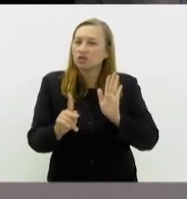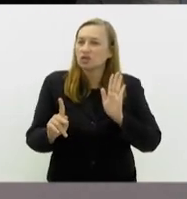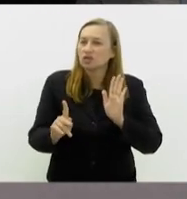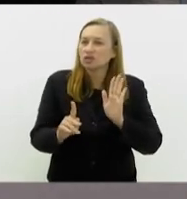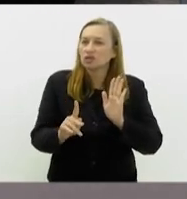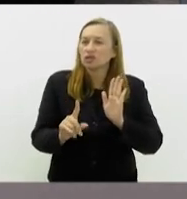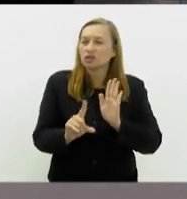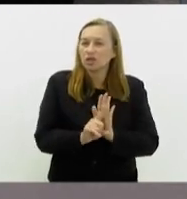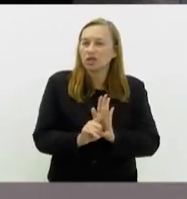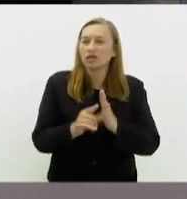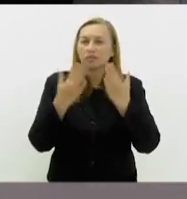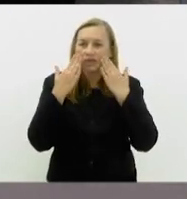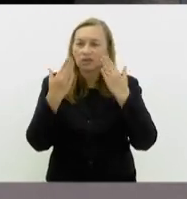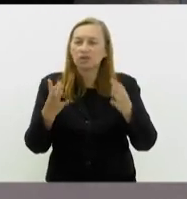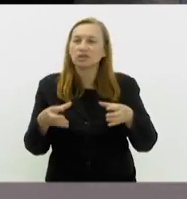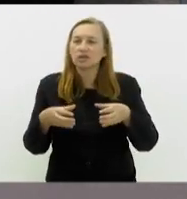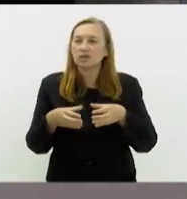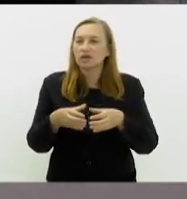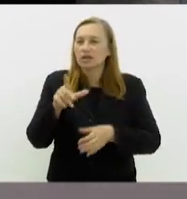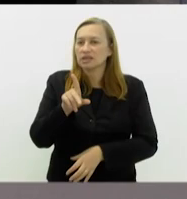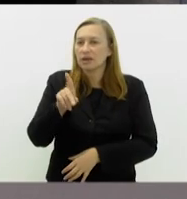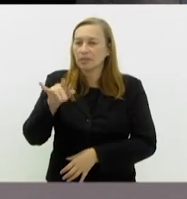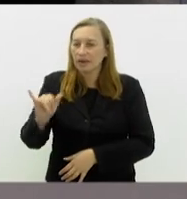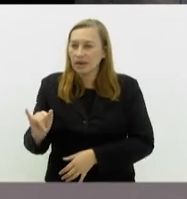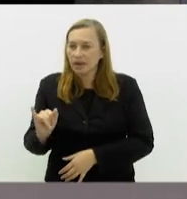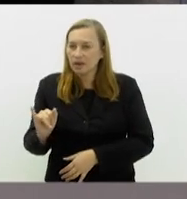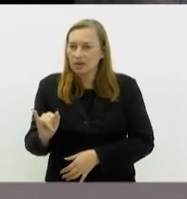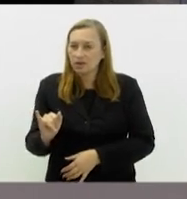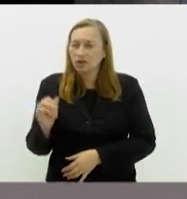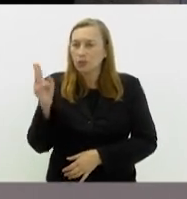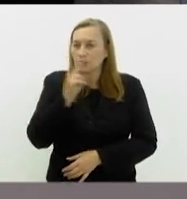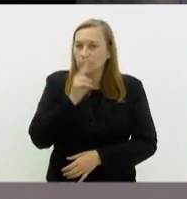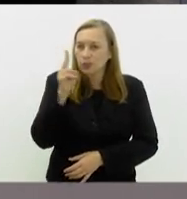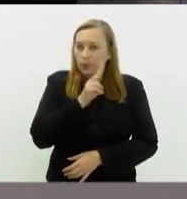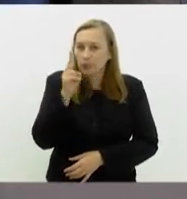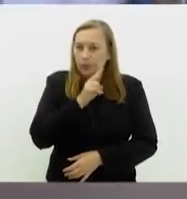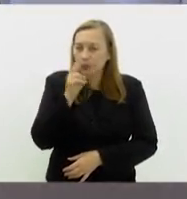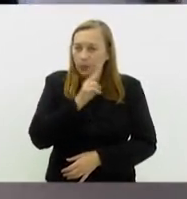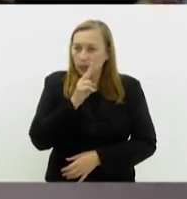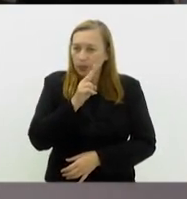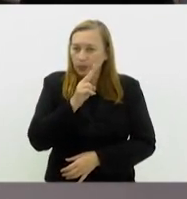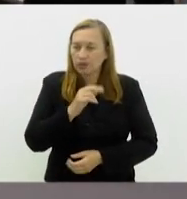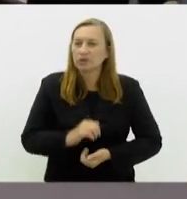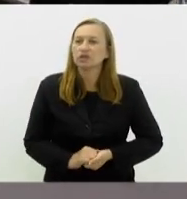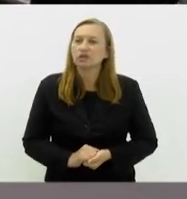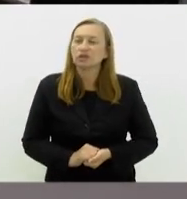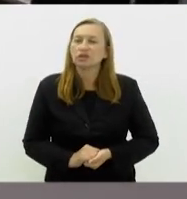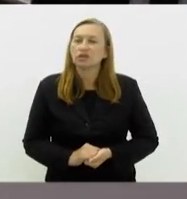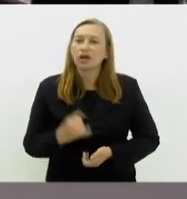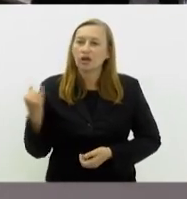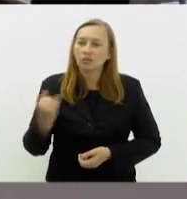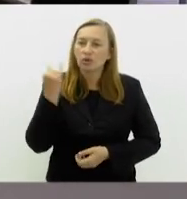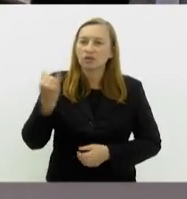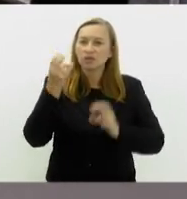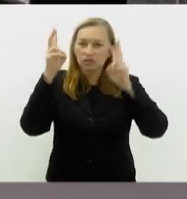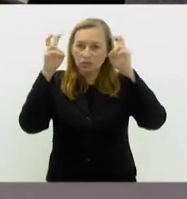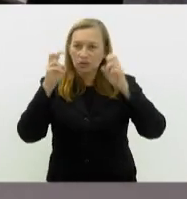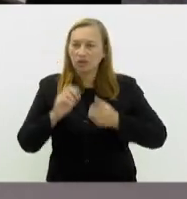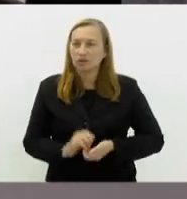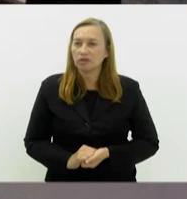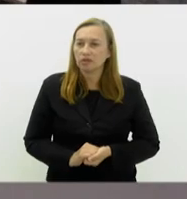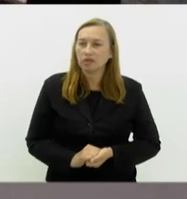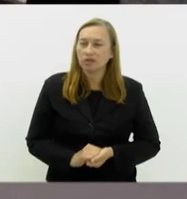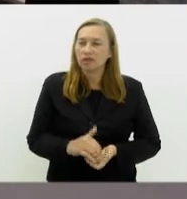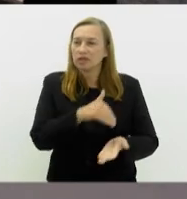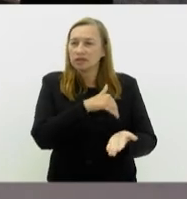apresentados por esta CPI tramitem regime de urgência dada relevância do tema a